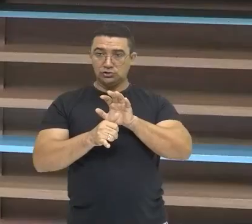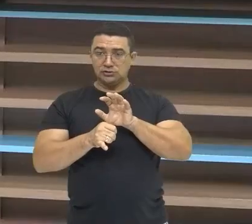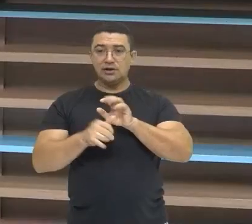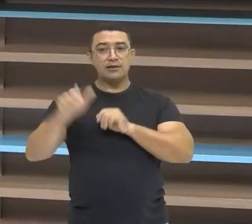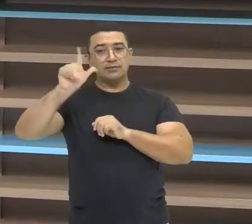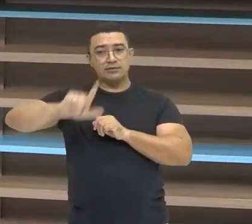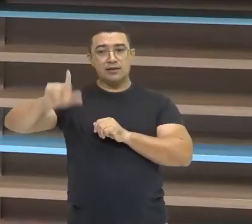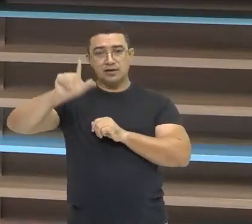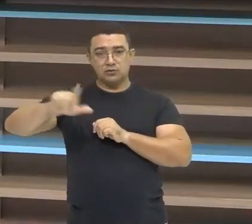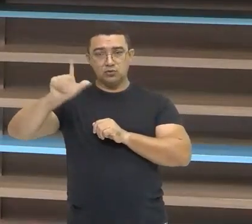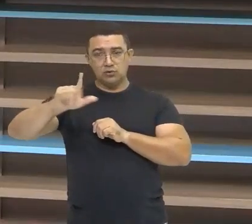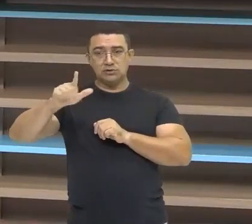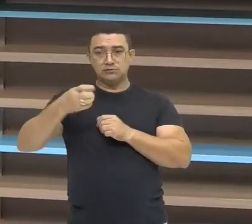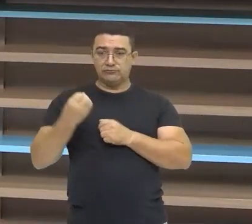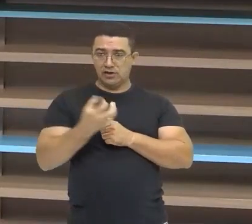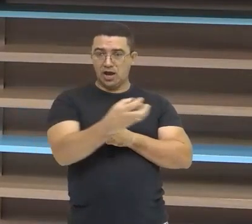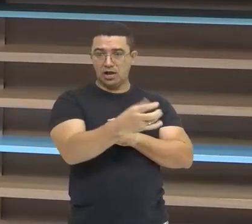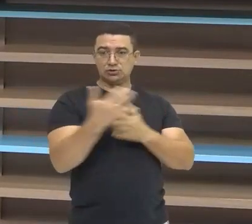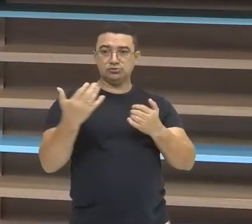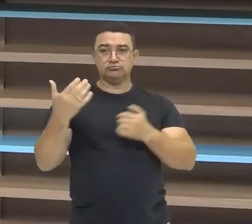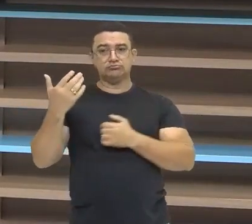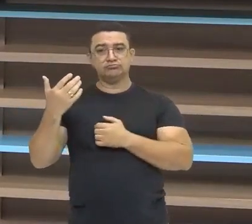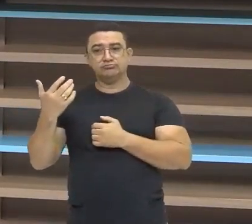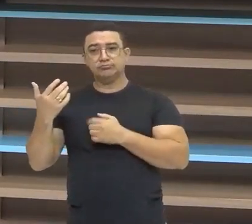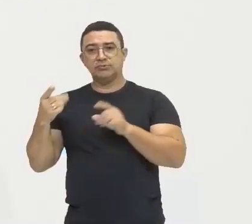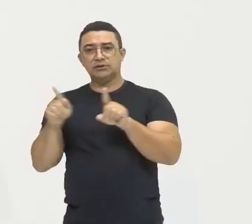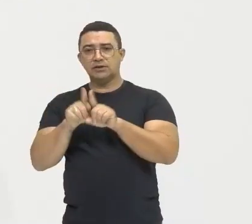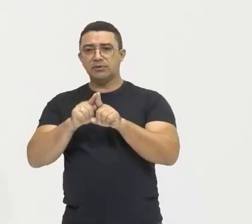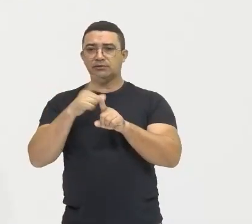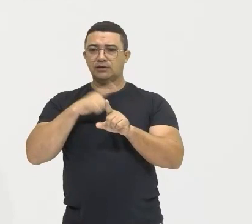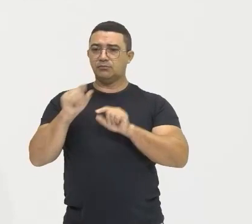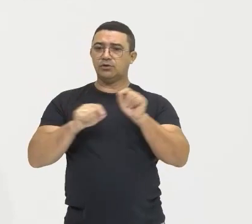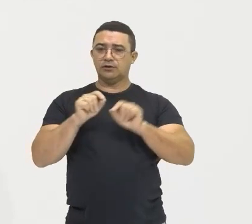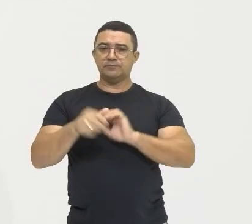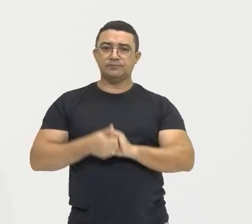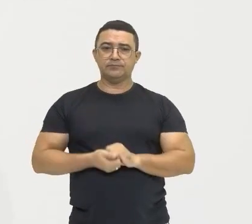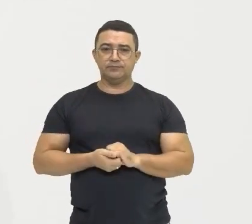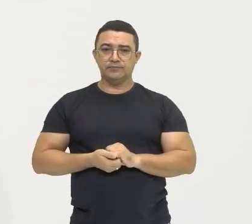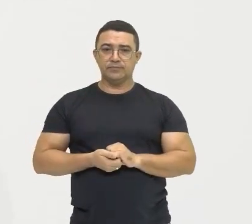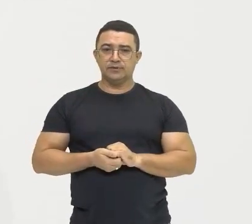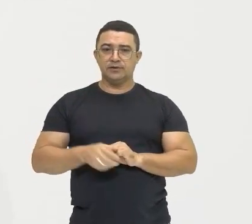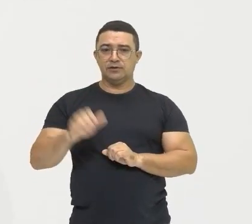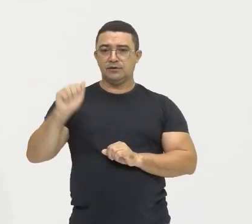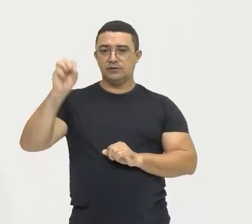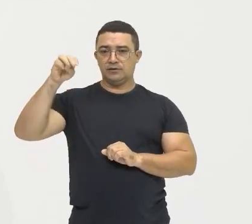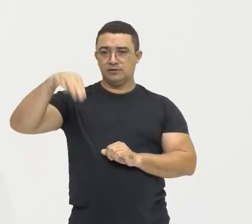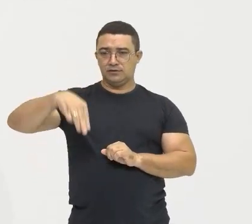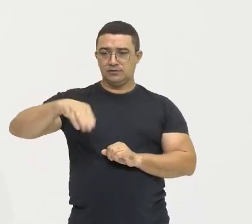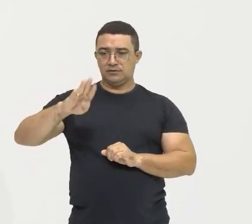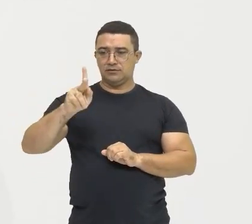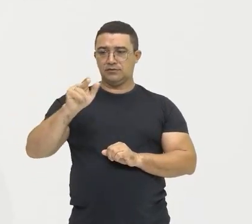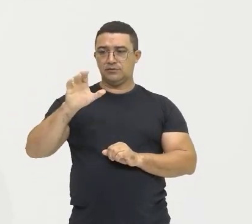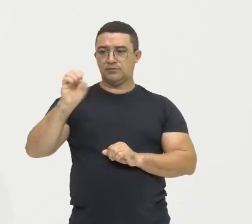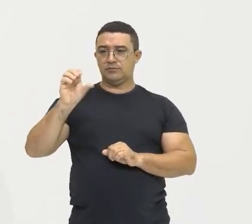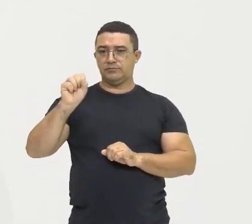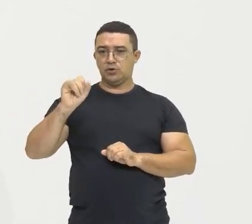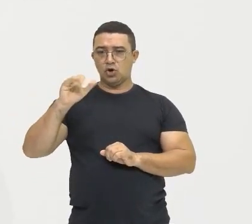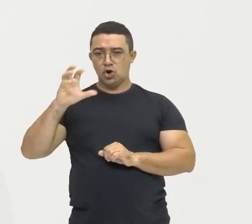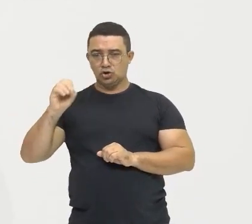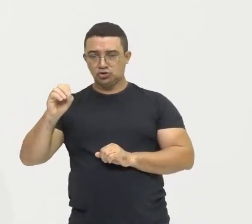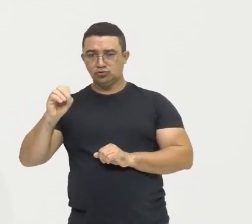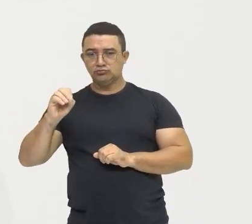da literatura dos viajantes. E nós temos Ambrósio Fernandes Brandão escrevendo Diálogo